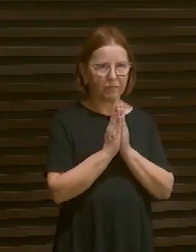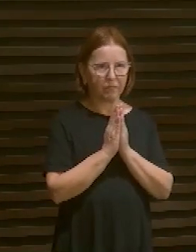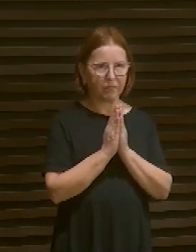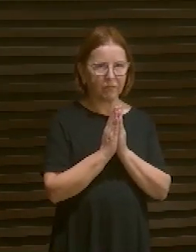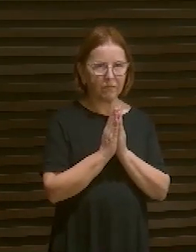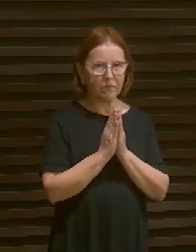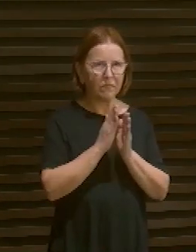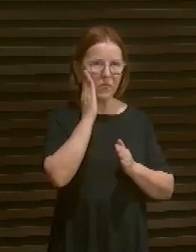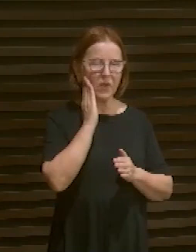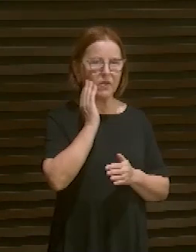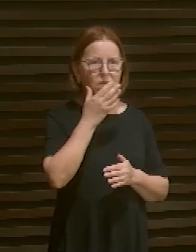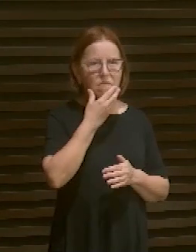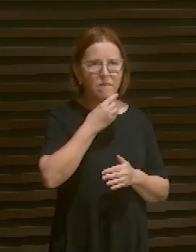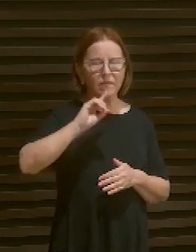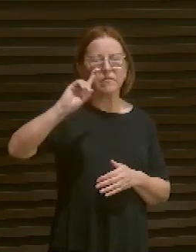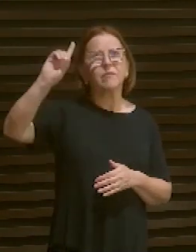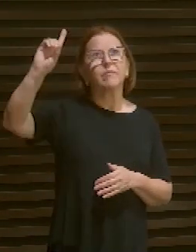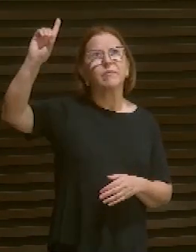Querido Pai,